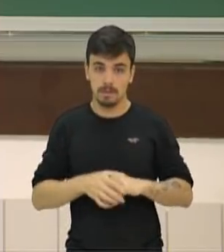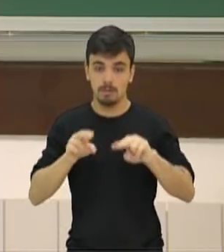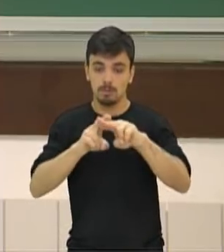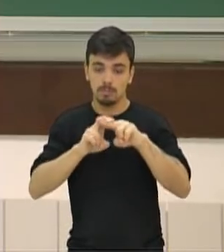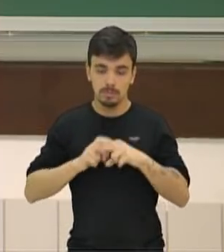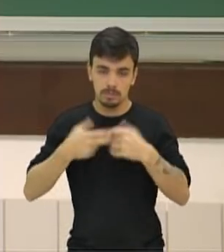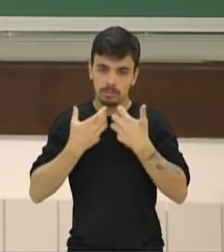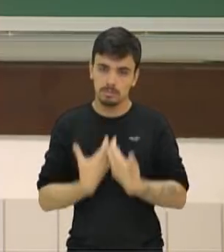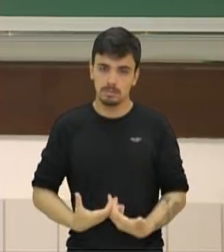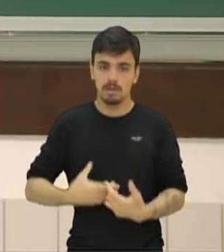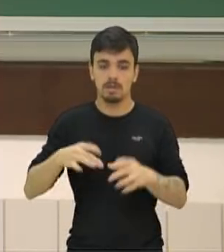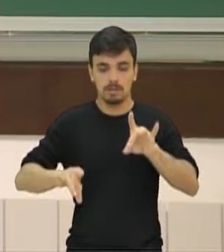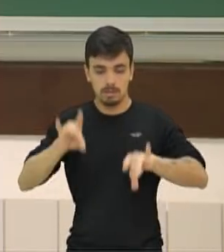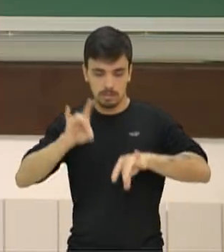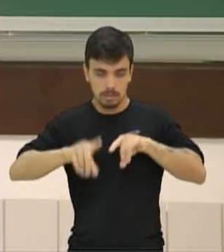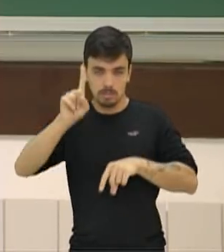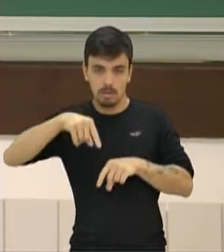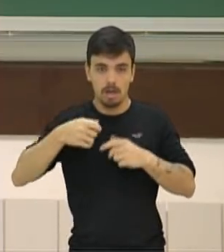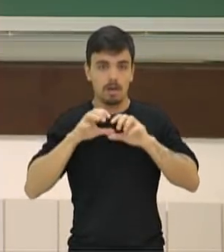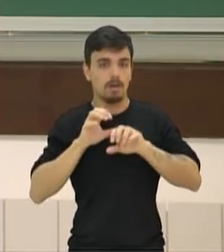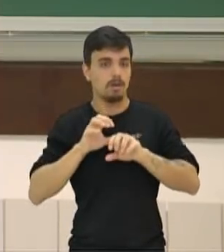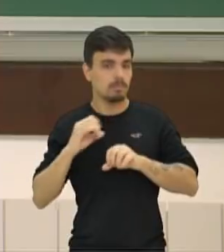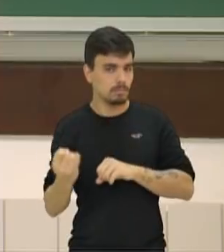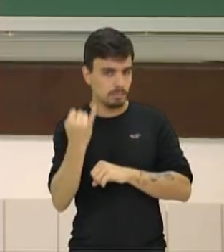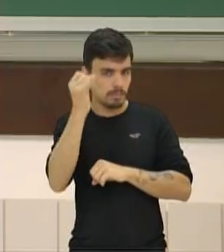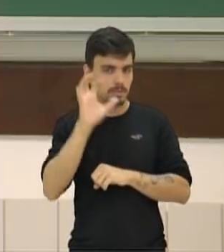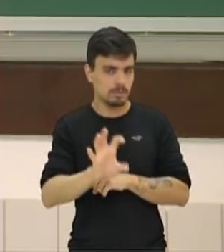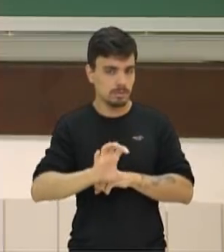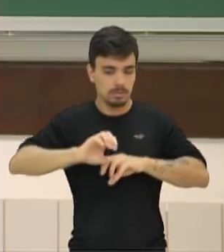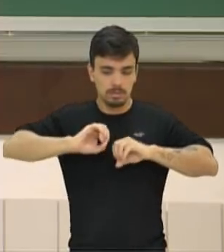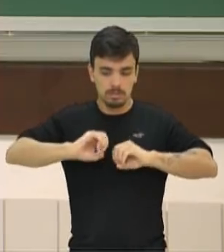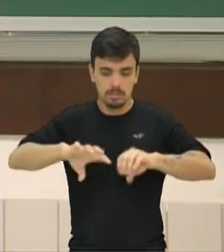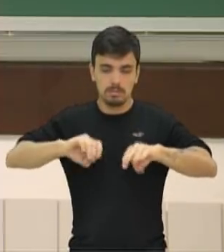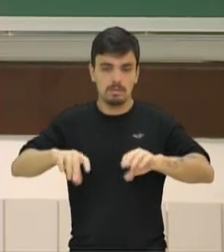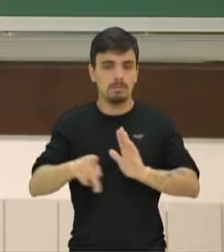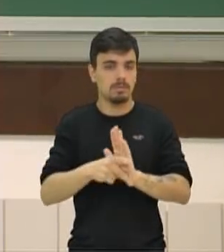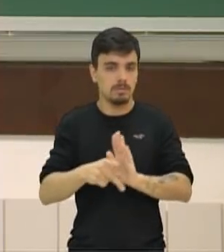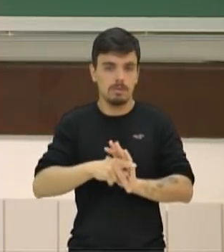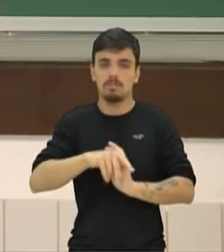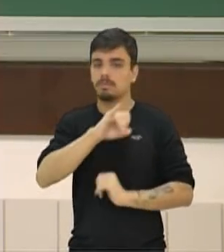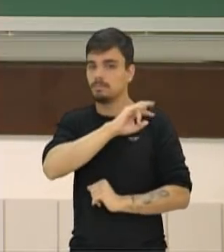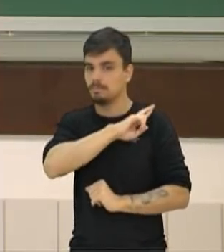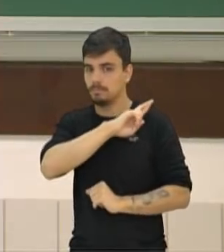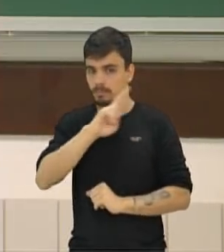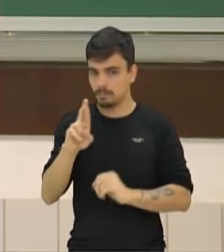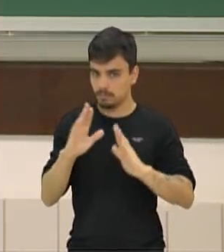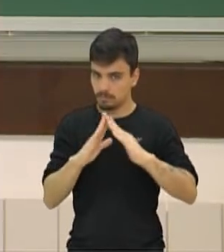foi muito importante nisso, né, para passar esses ensinamentos da igreja.